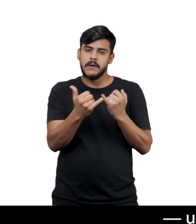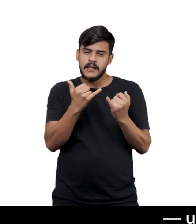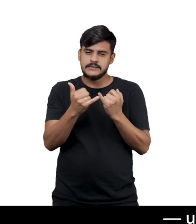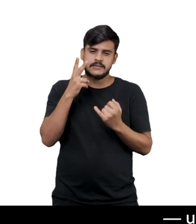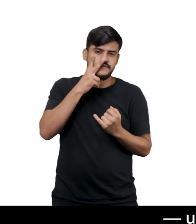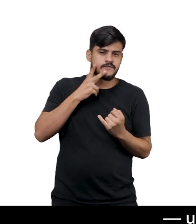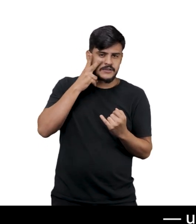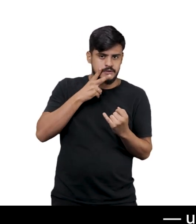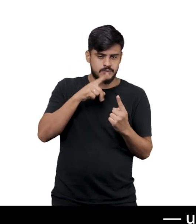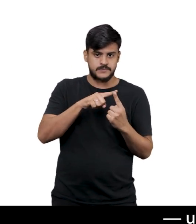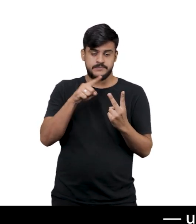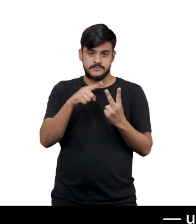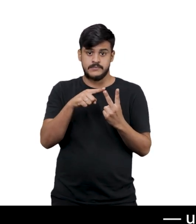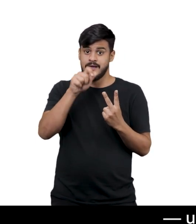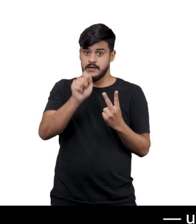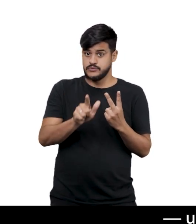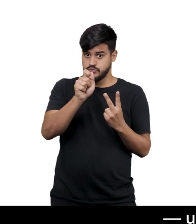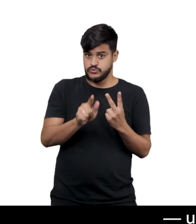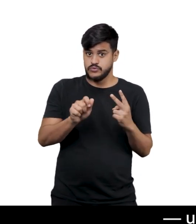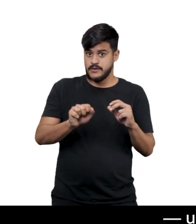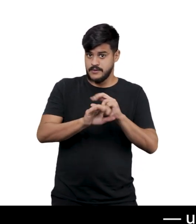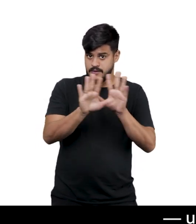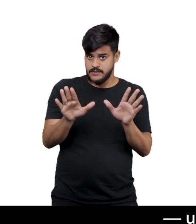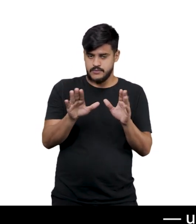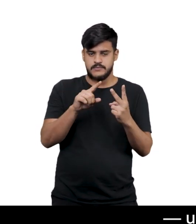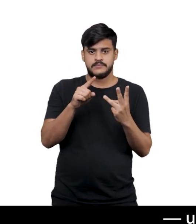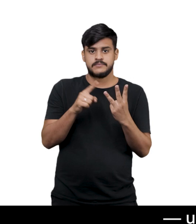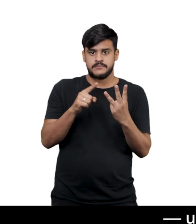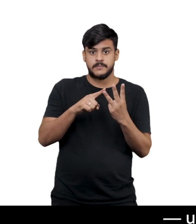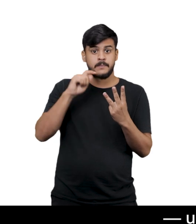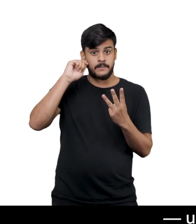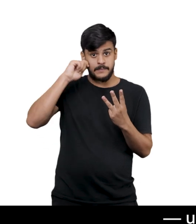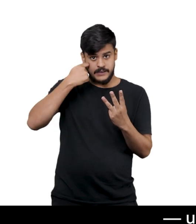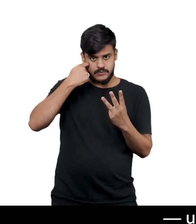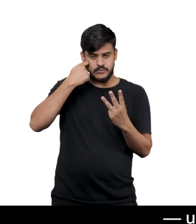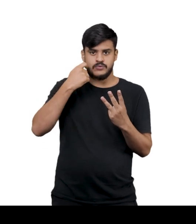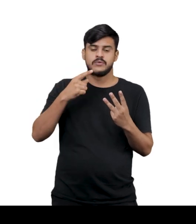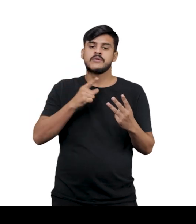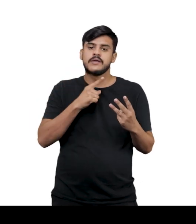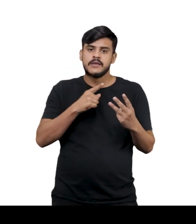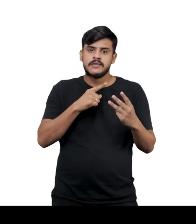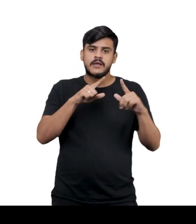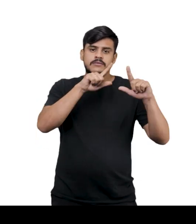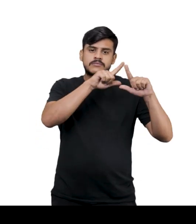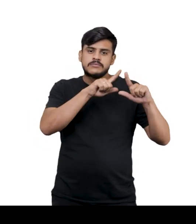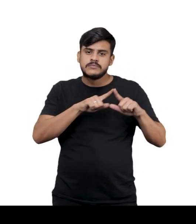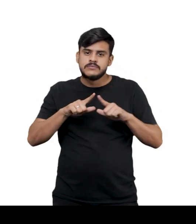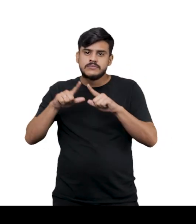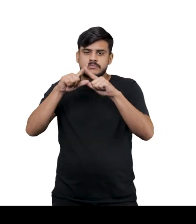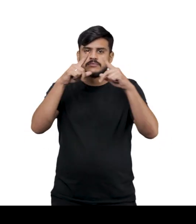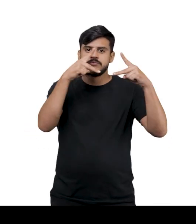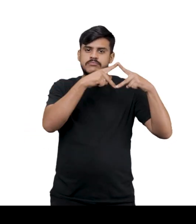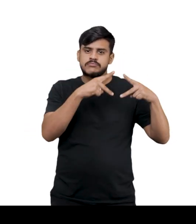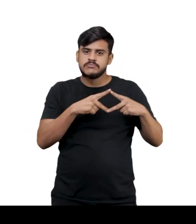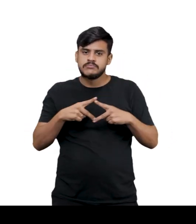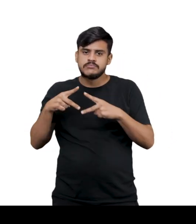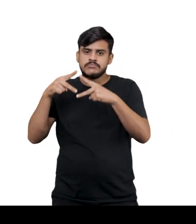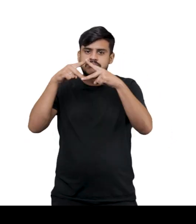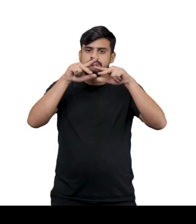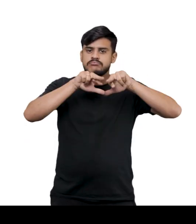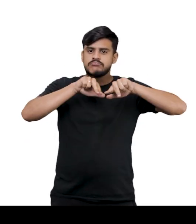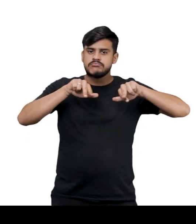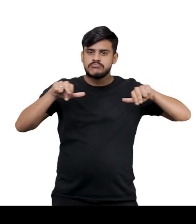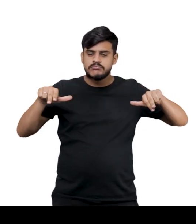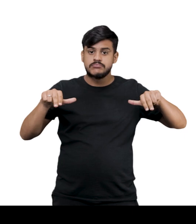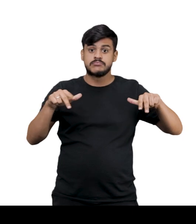um tom avermelhado próximo ao vinho, um azul claro e o preto, que se distribuem em formas triangulares